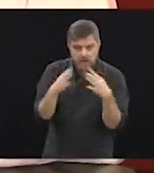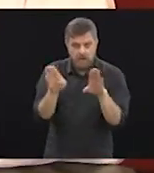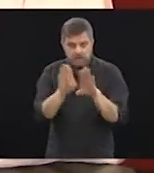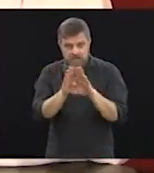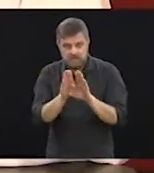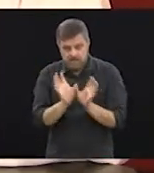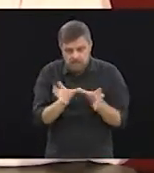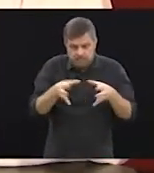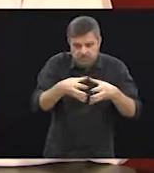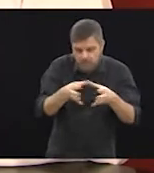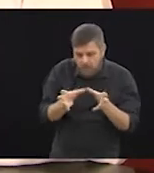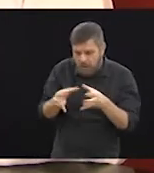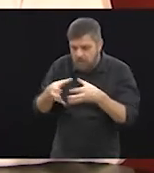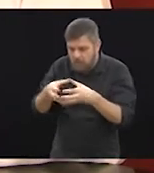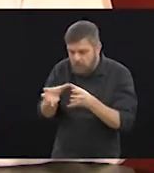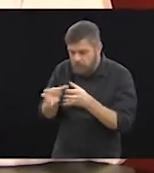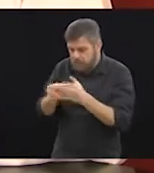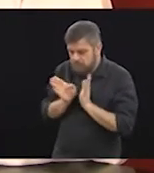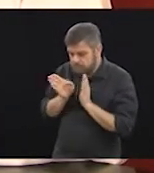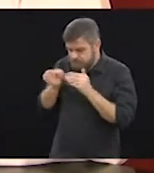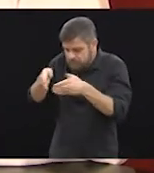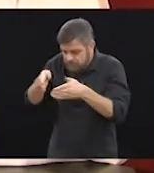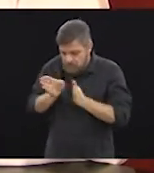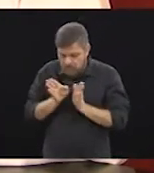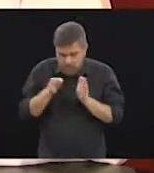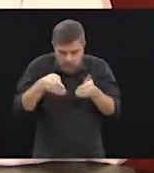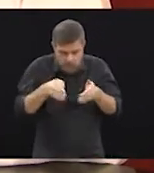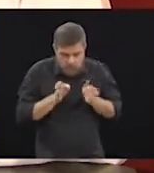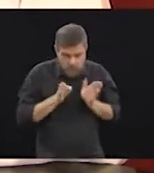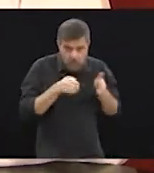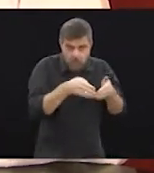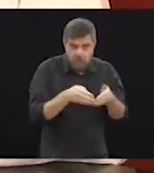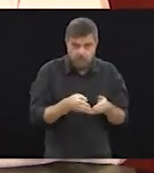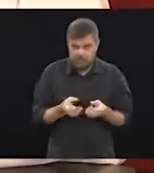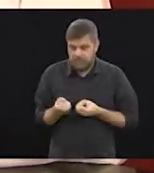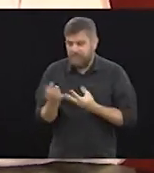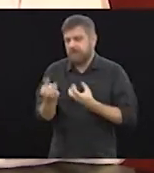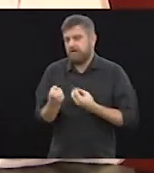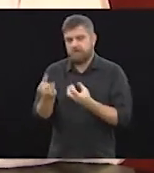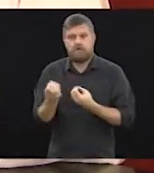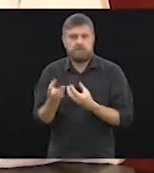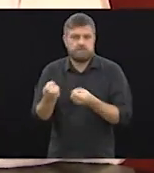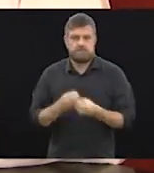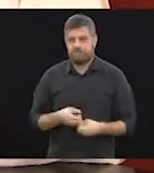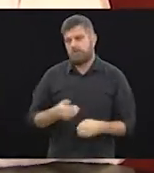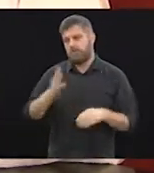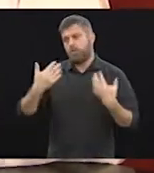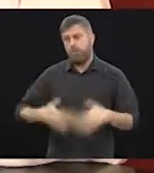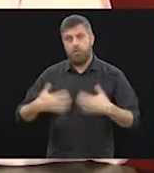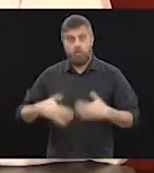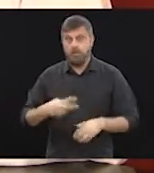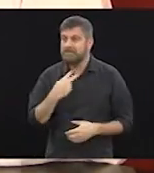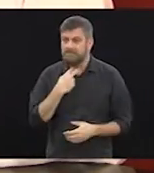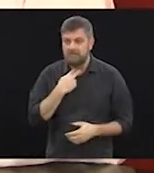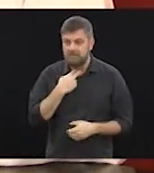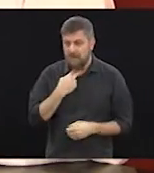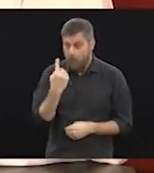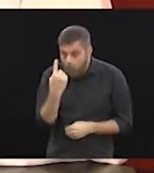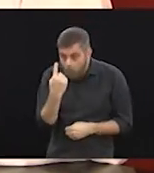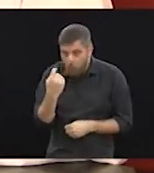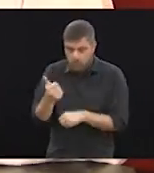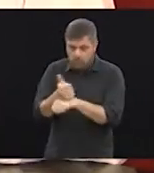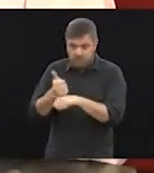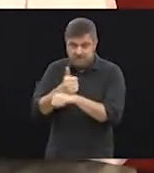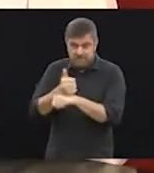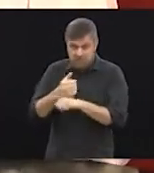o especialista em quadril e assim sucessivamente. Porque as informações são muitas, muitas. E é difícil